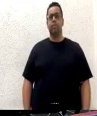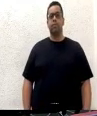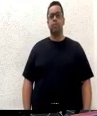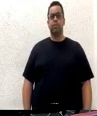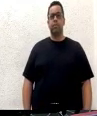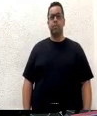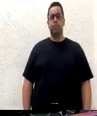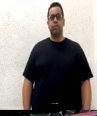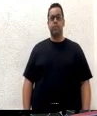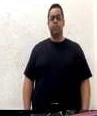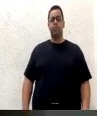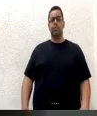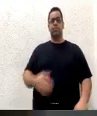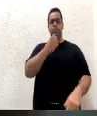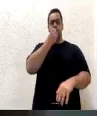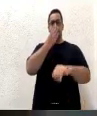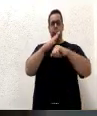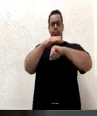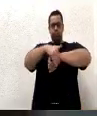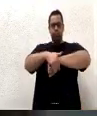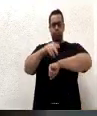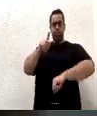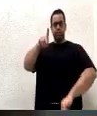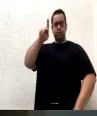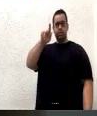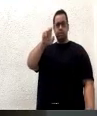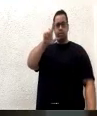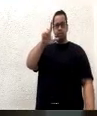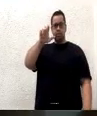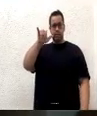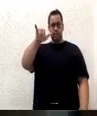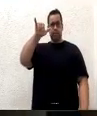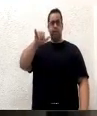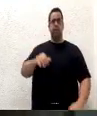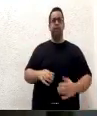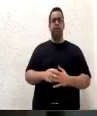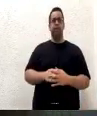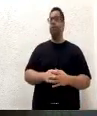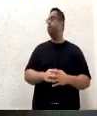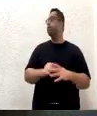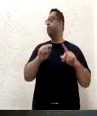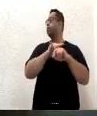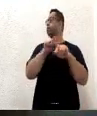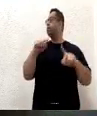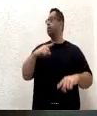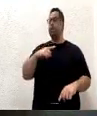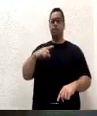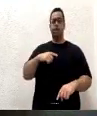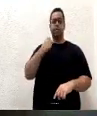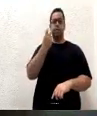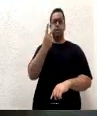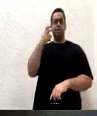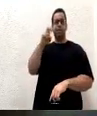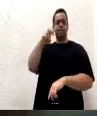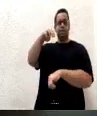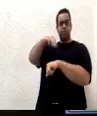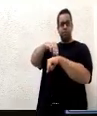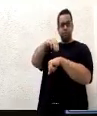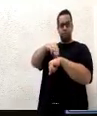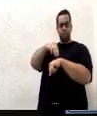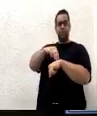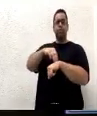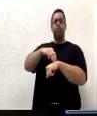Boa noite, Kelly, Nayara. A senhora tem 25 minutos nos termos regimentais para a